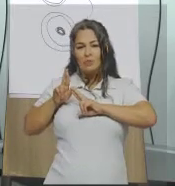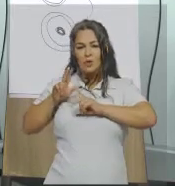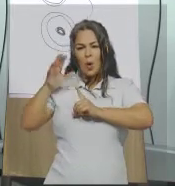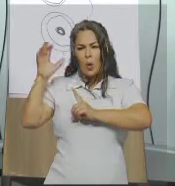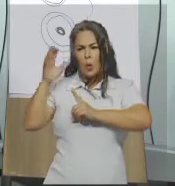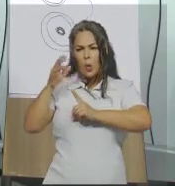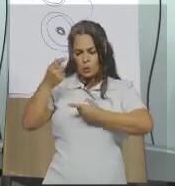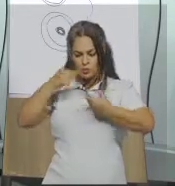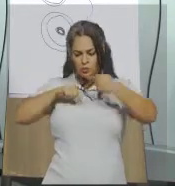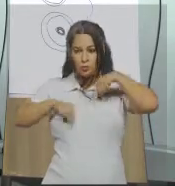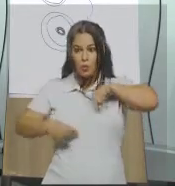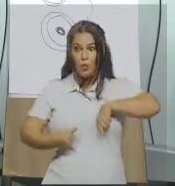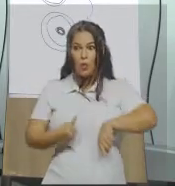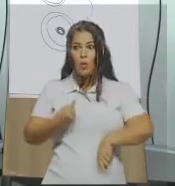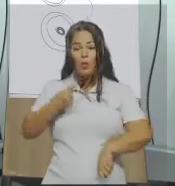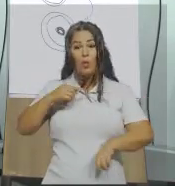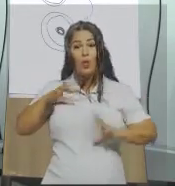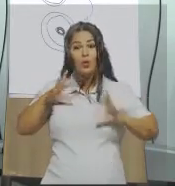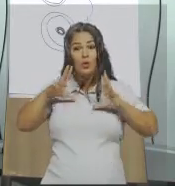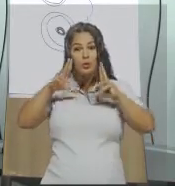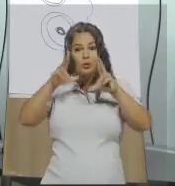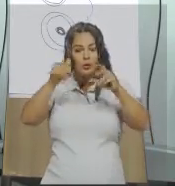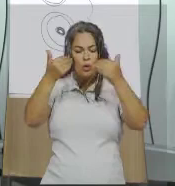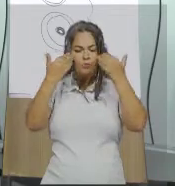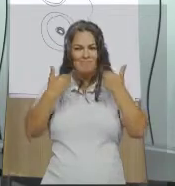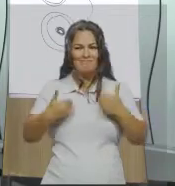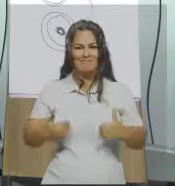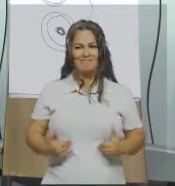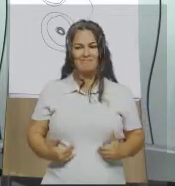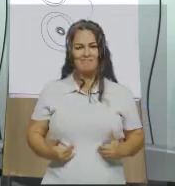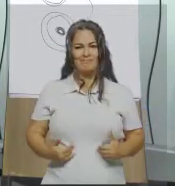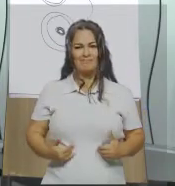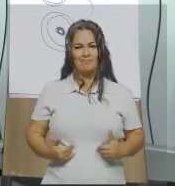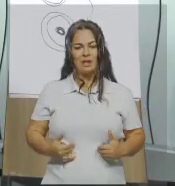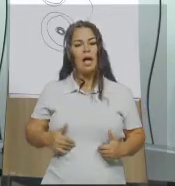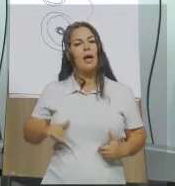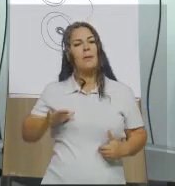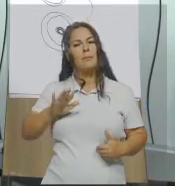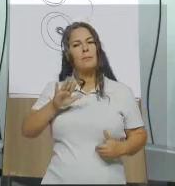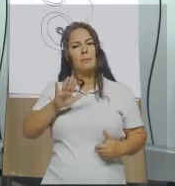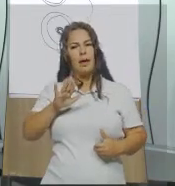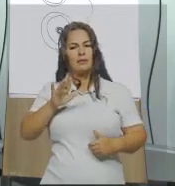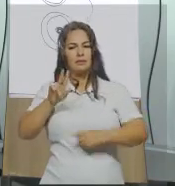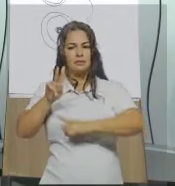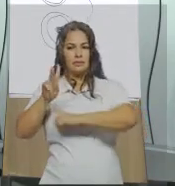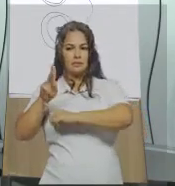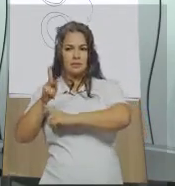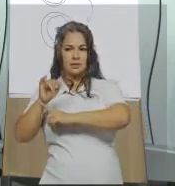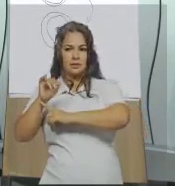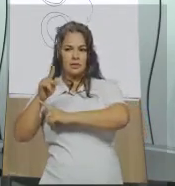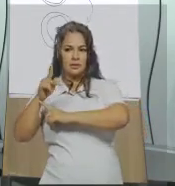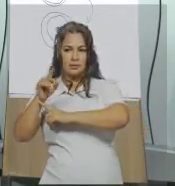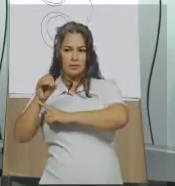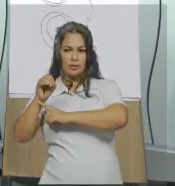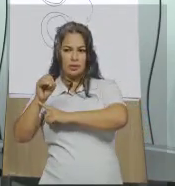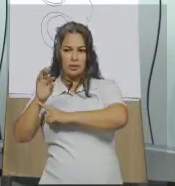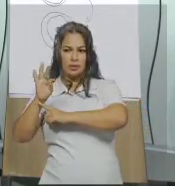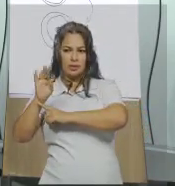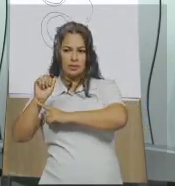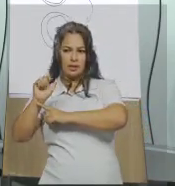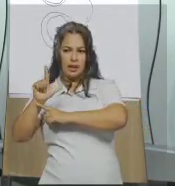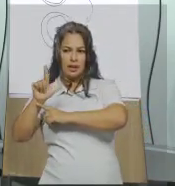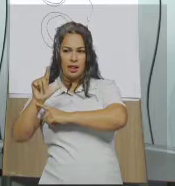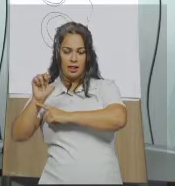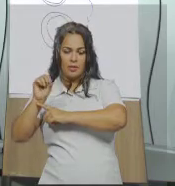ok? Só que o hipotálamo, ele comanda a hipófise. E esse eixo